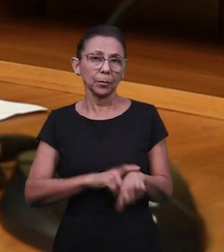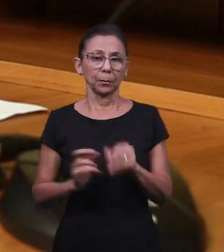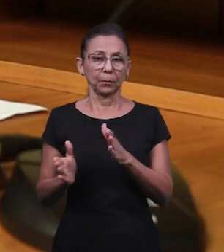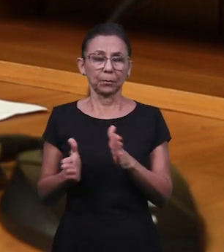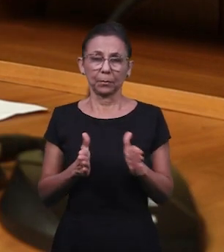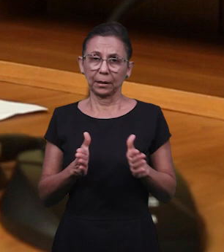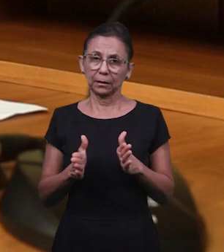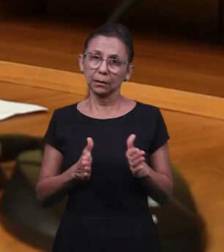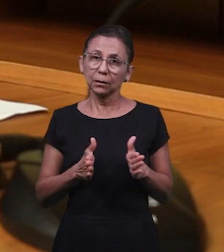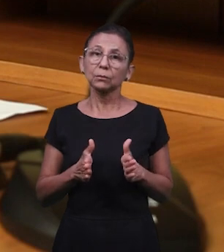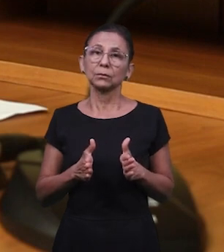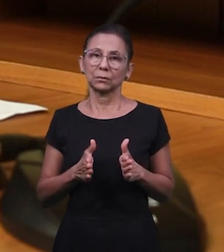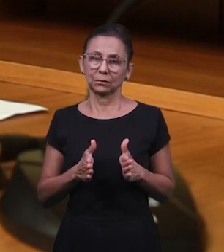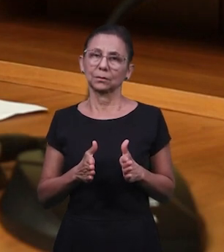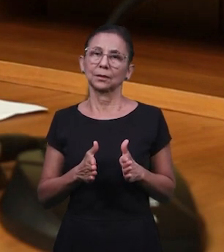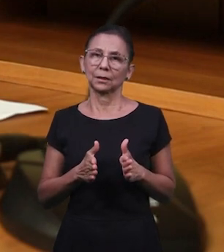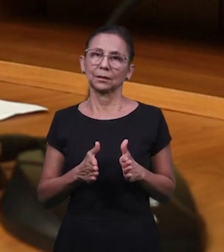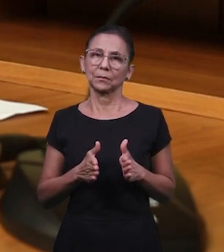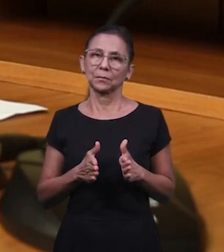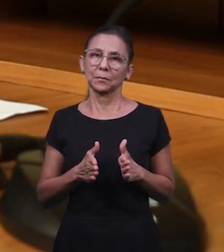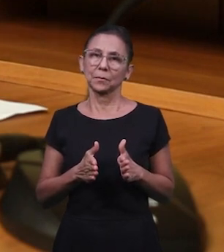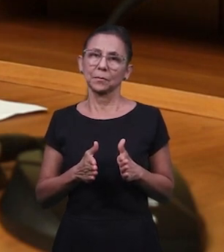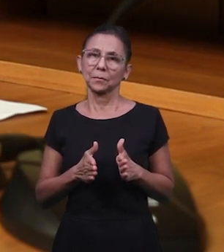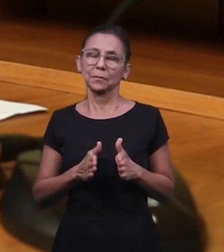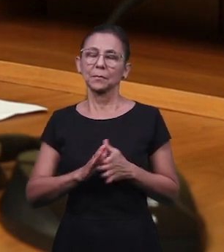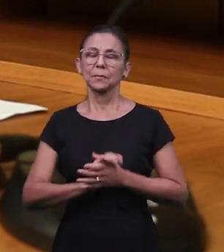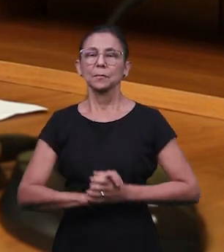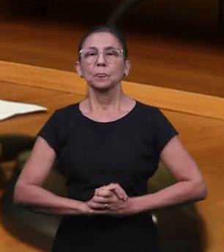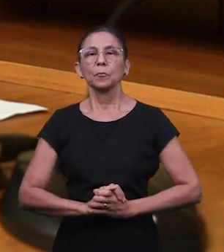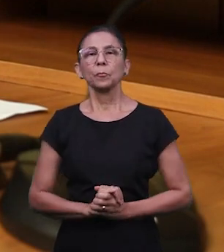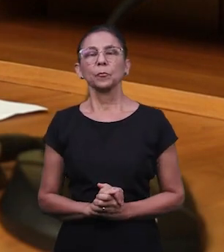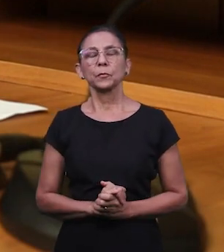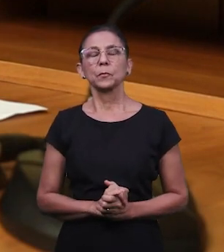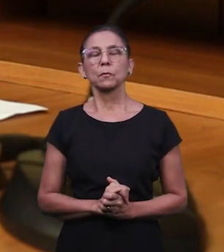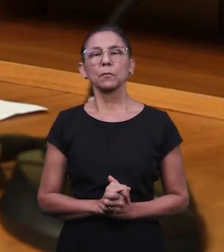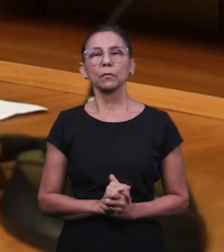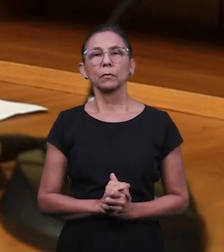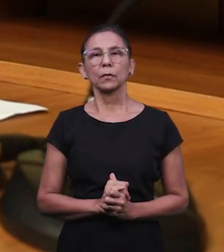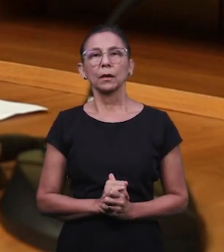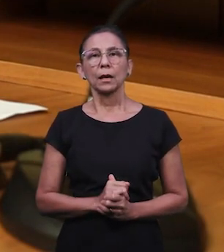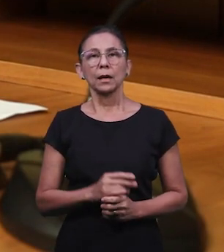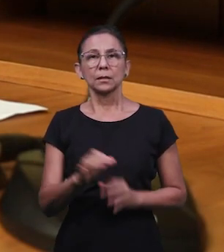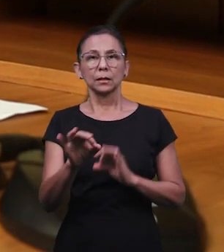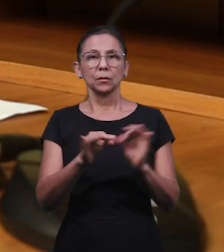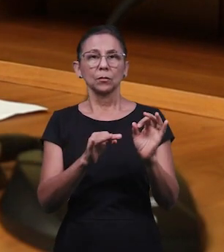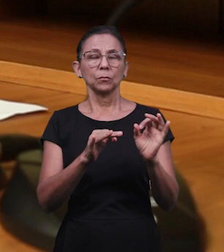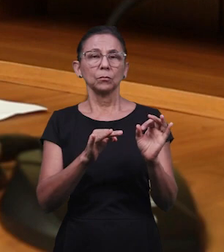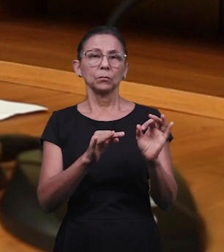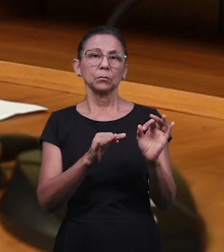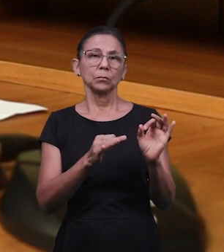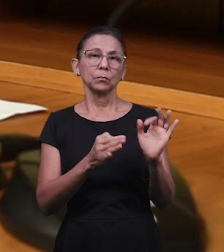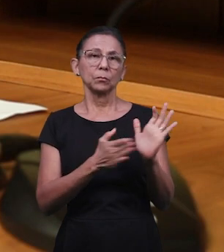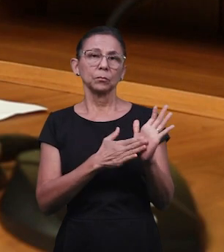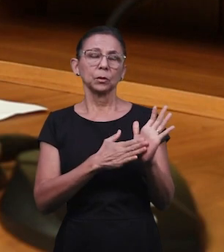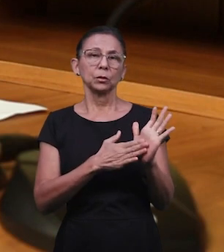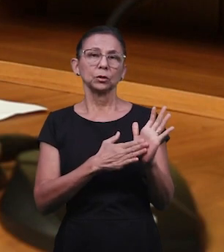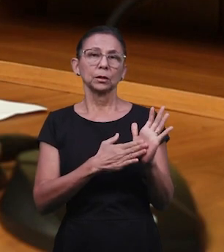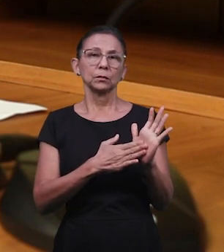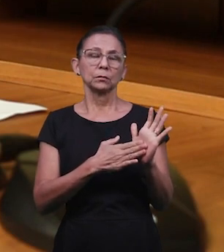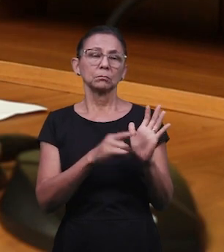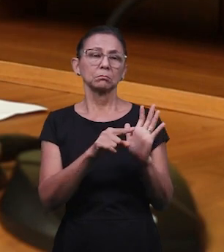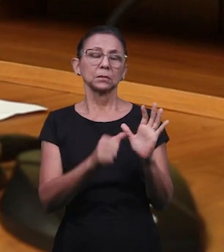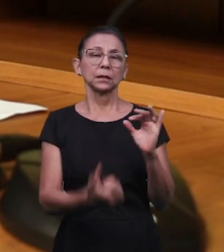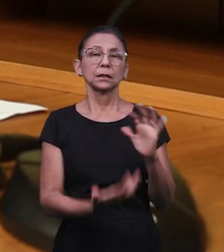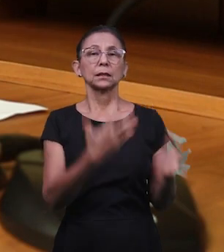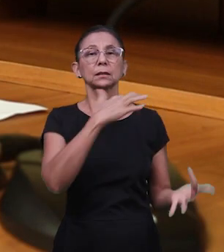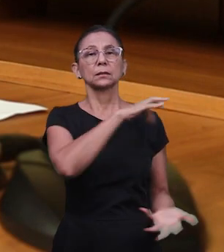está sujeito a esse tempo. Ele vem da obra redentora. Então, a fé profética, ela é totalmente diferente de tudo que